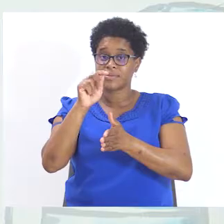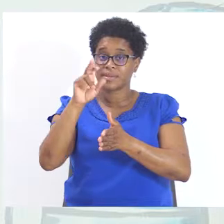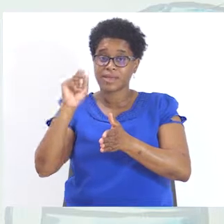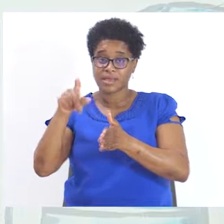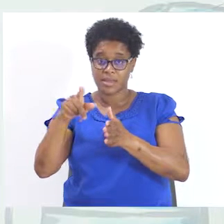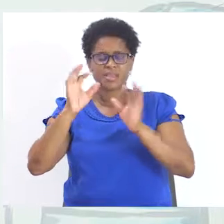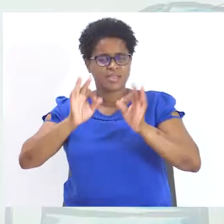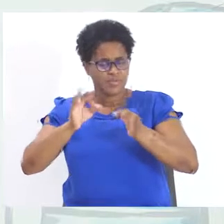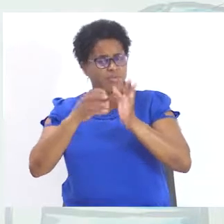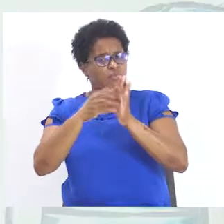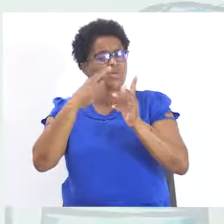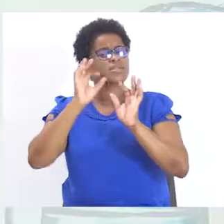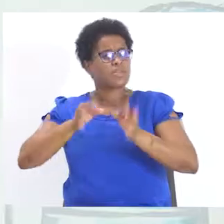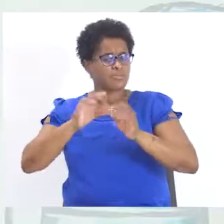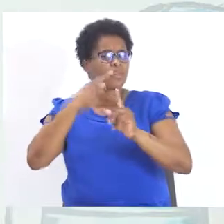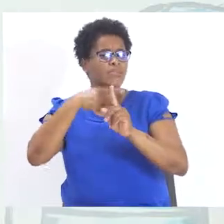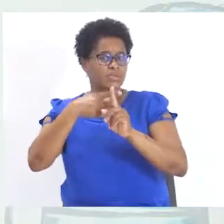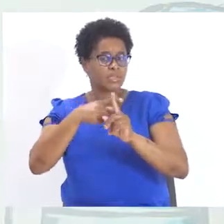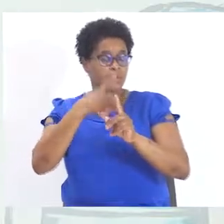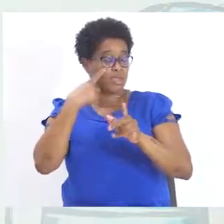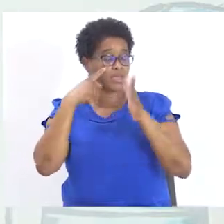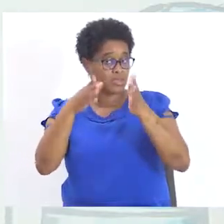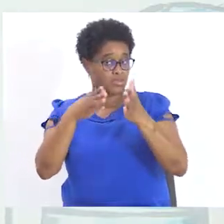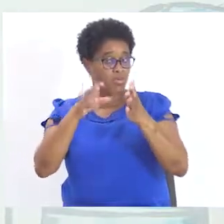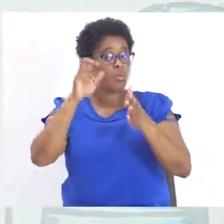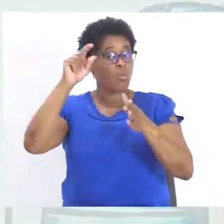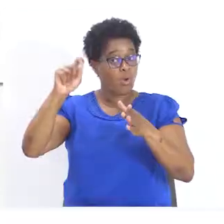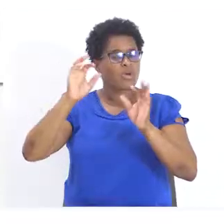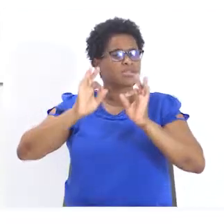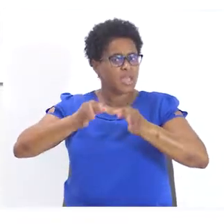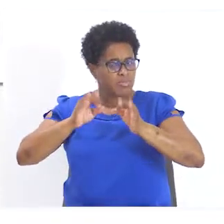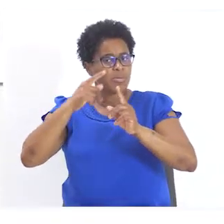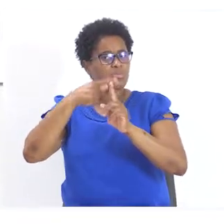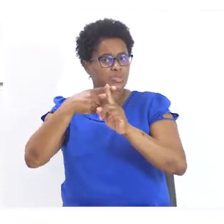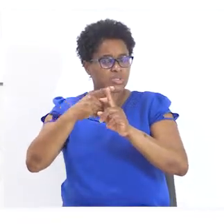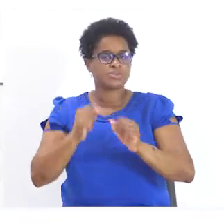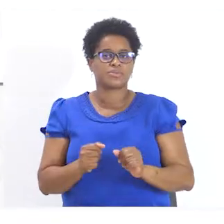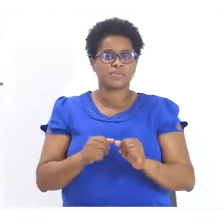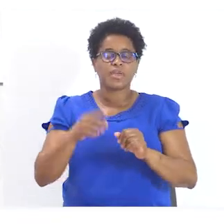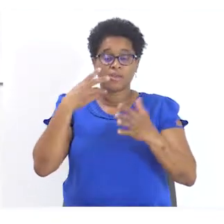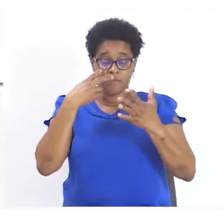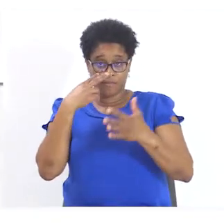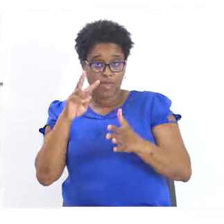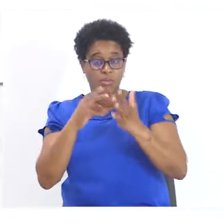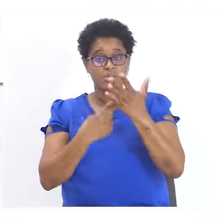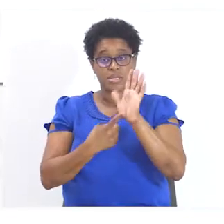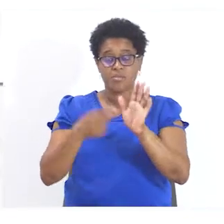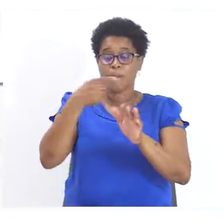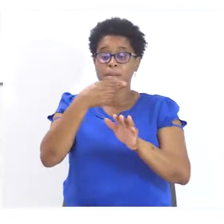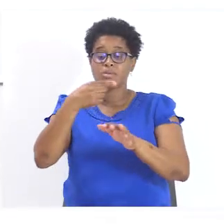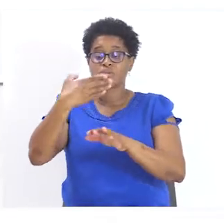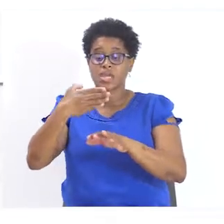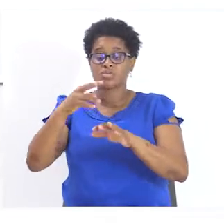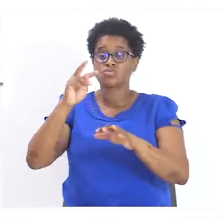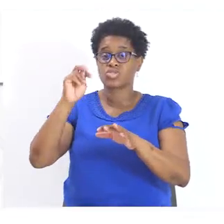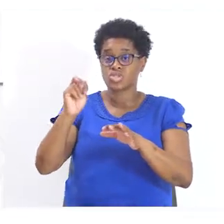positivo. Uma chamada de atenção, o grau do monômio ele é sempre positivo. Vamos ver um exemplo. Menos 7, x